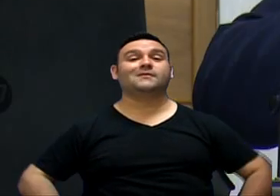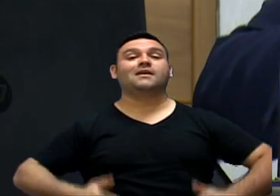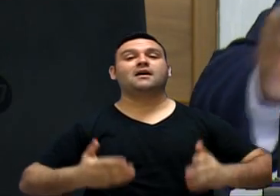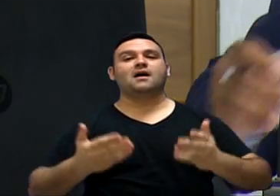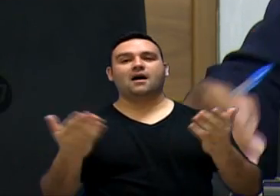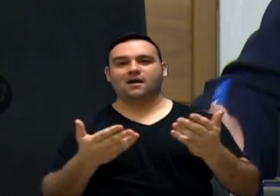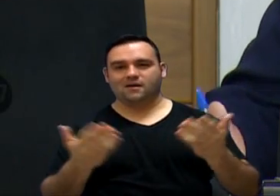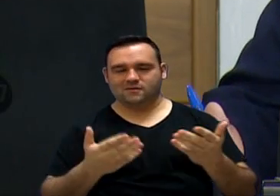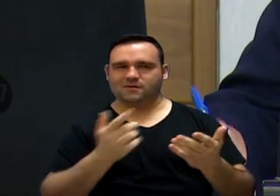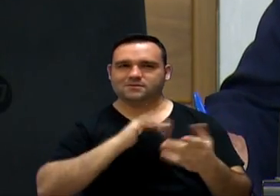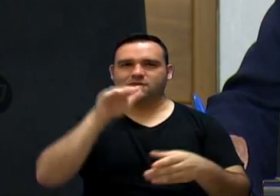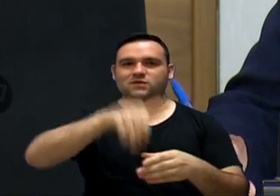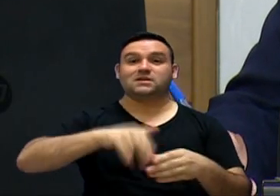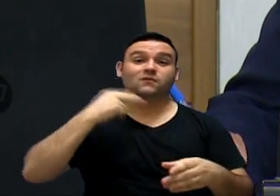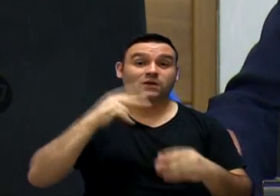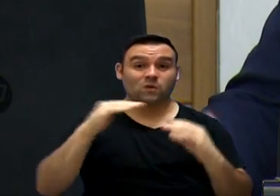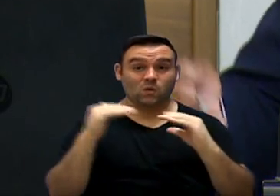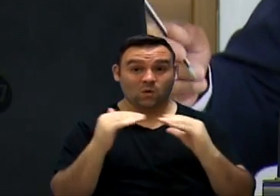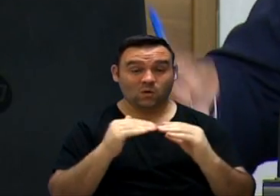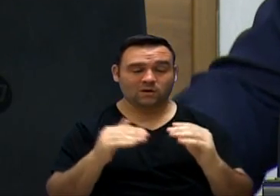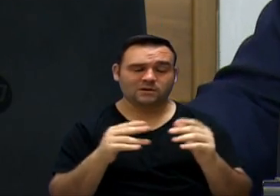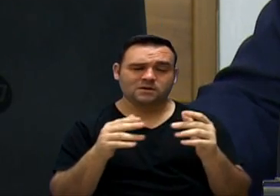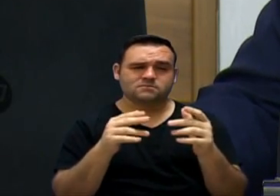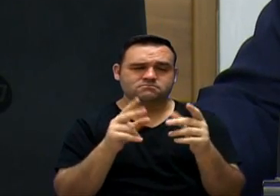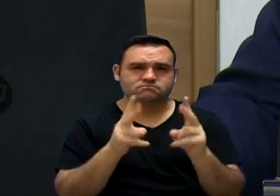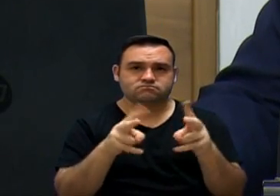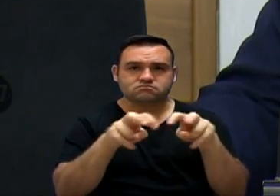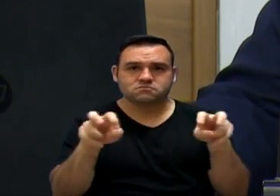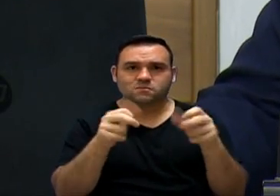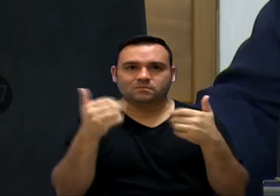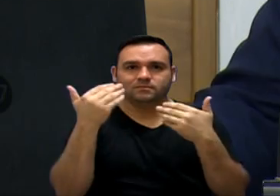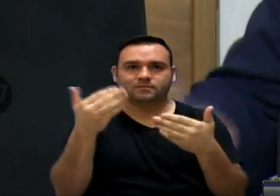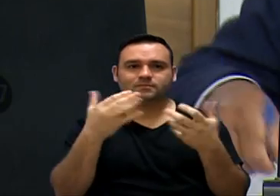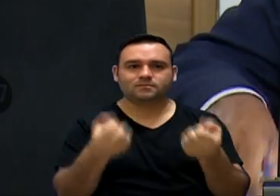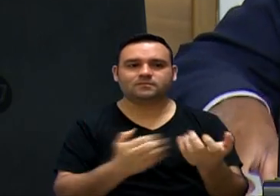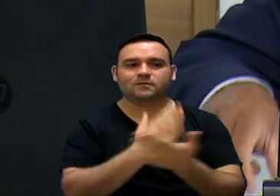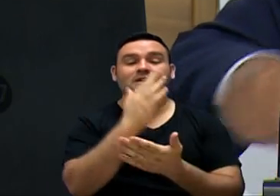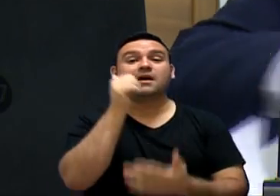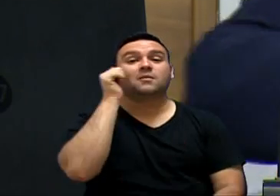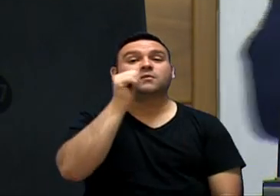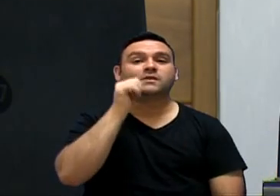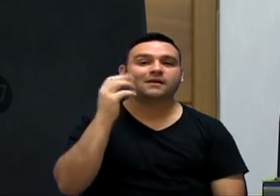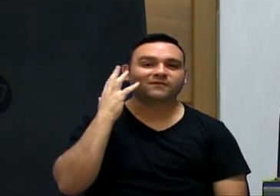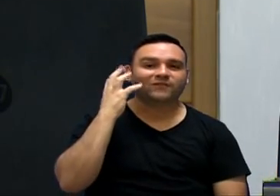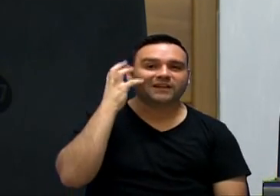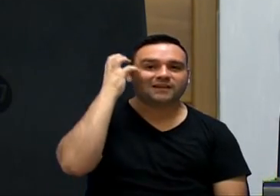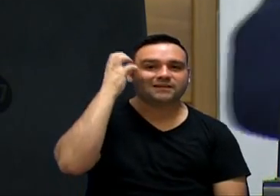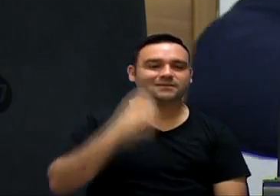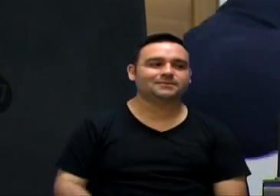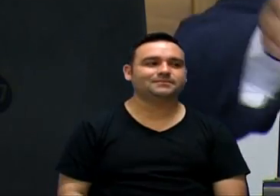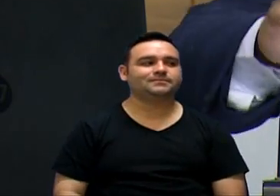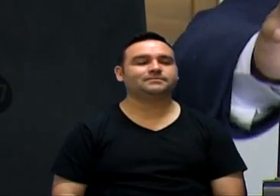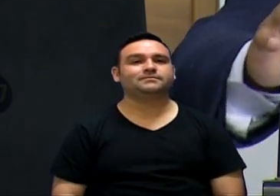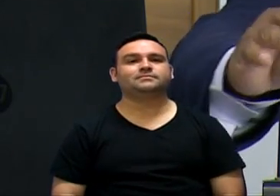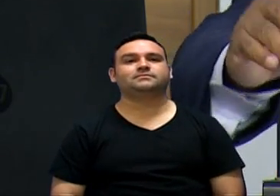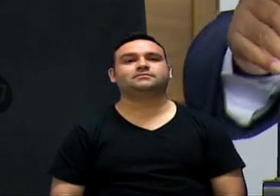Eu coloco em votação, os vereadores concordam, permaneçam como estão, aprovado. Vereadora Fernanda, por favor.